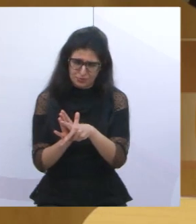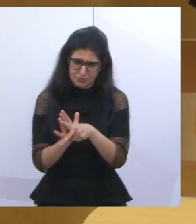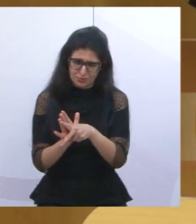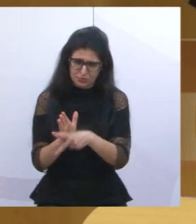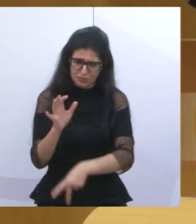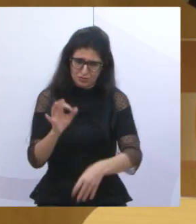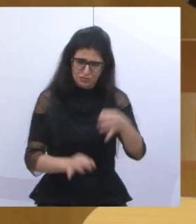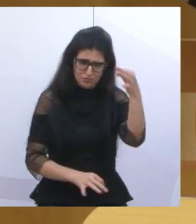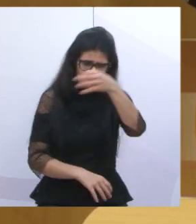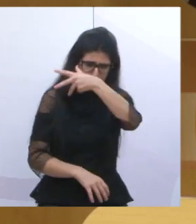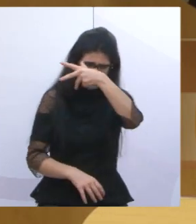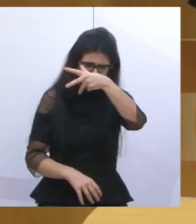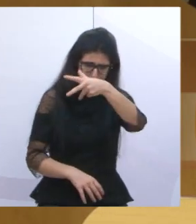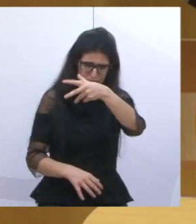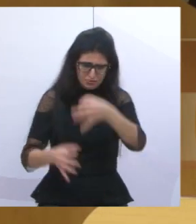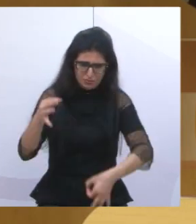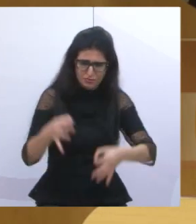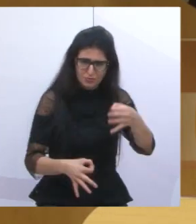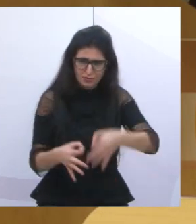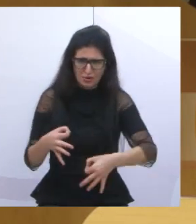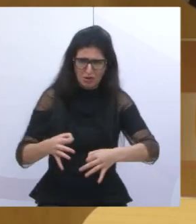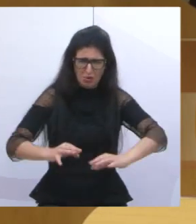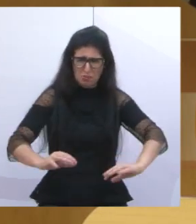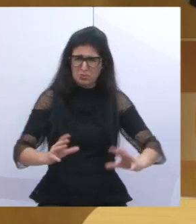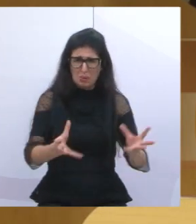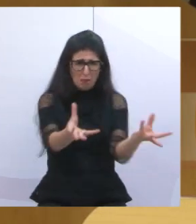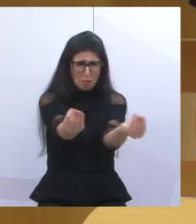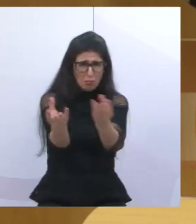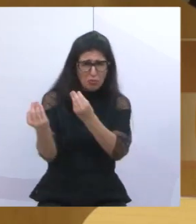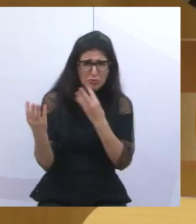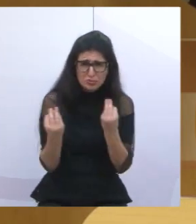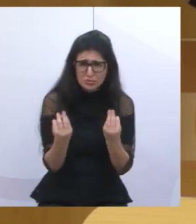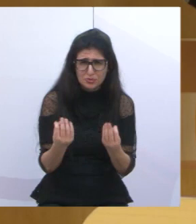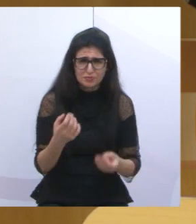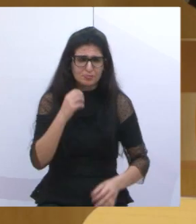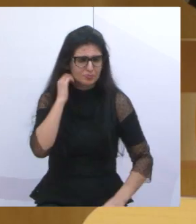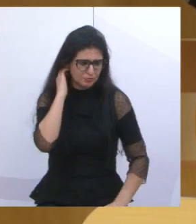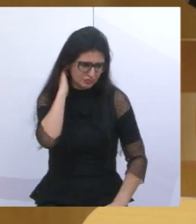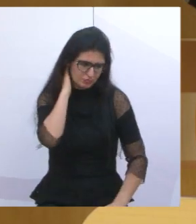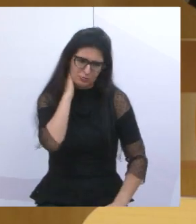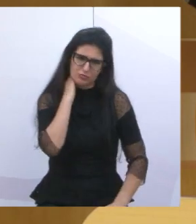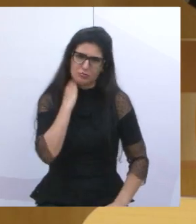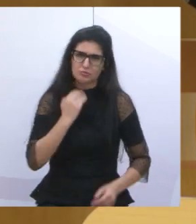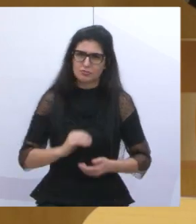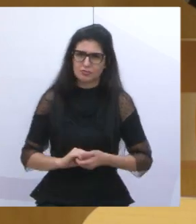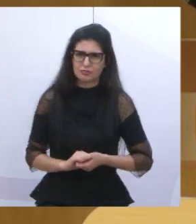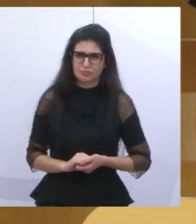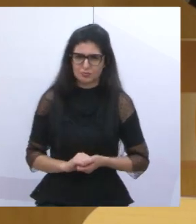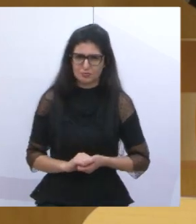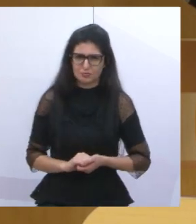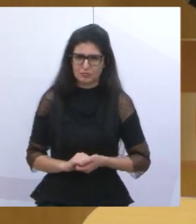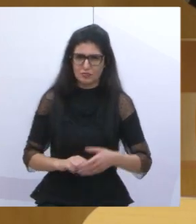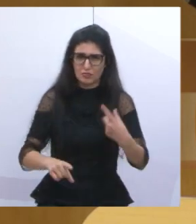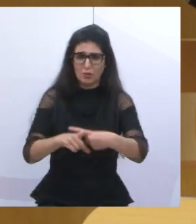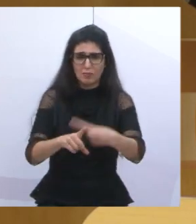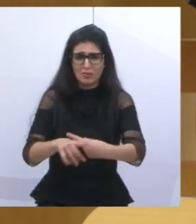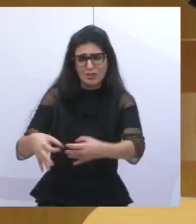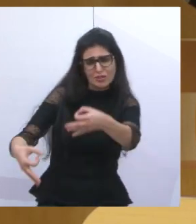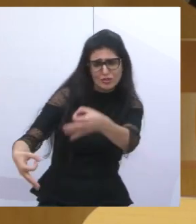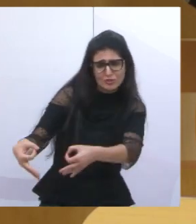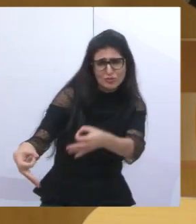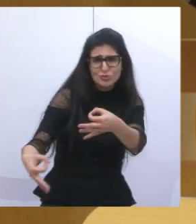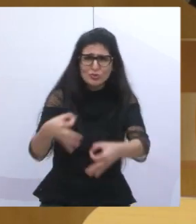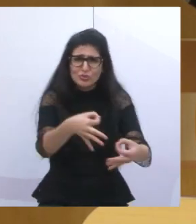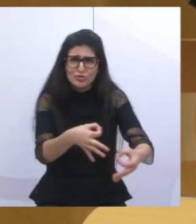seguir uma execução fiscal é bastante elevado, superando o retorno advindo das cobranças judiciais, ou